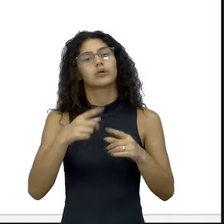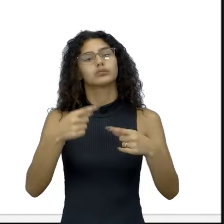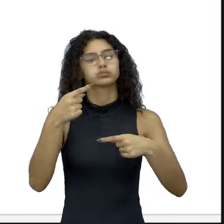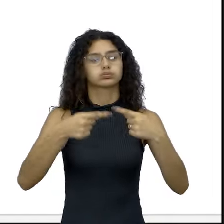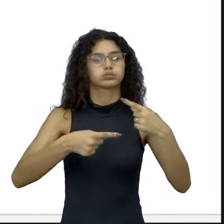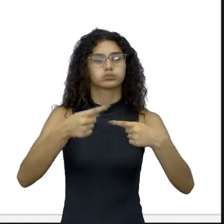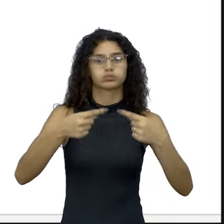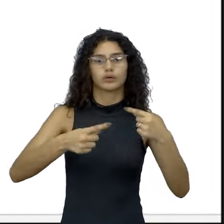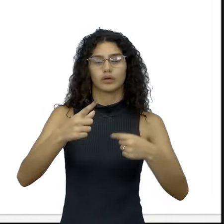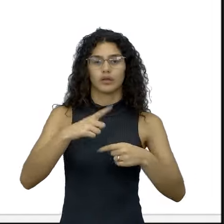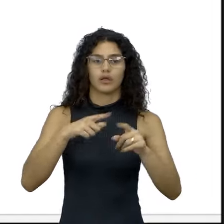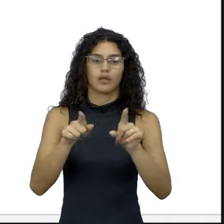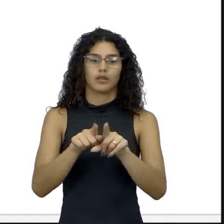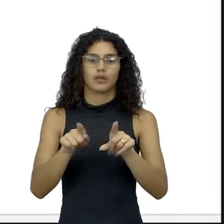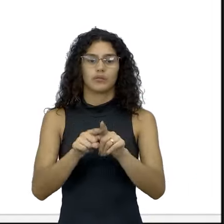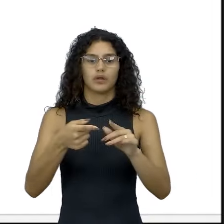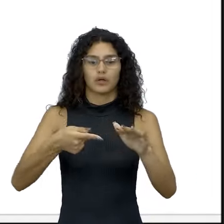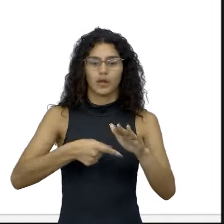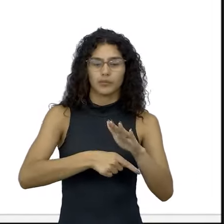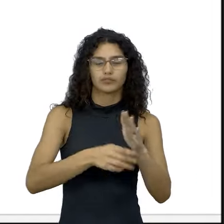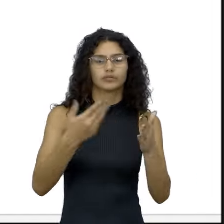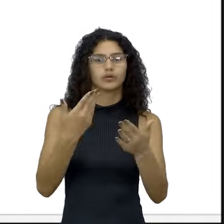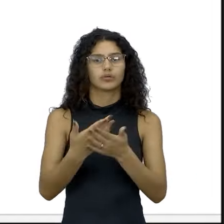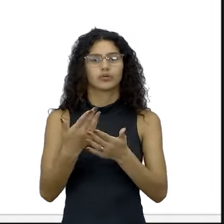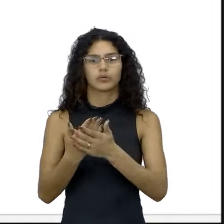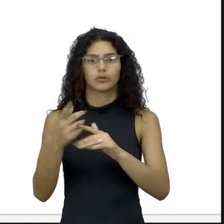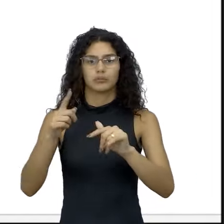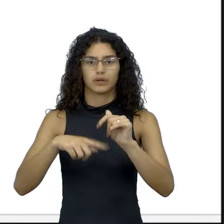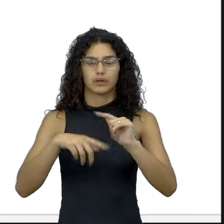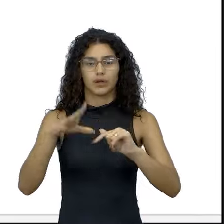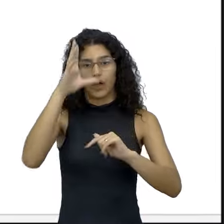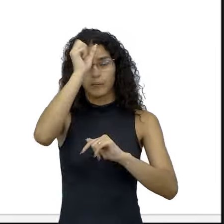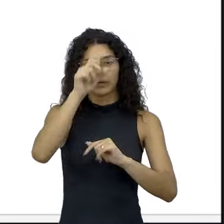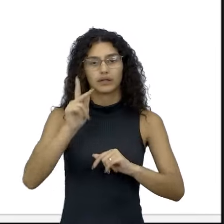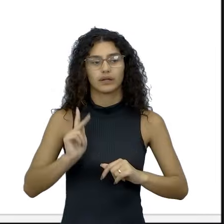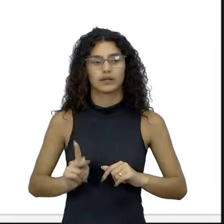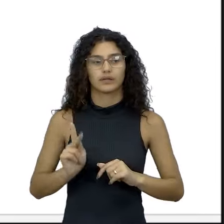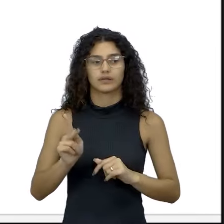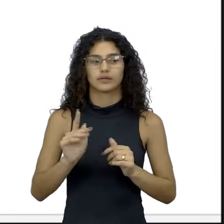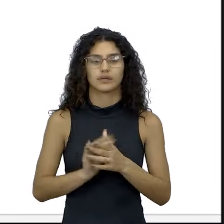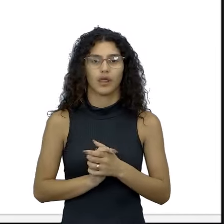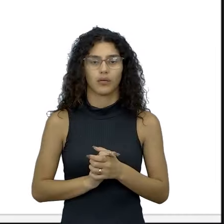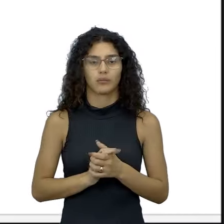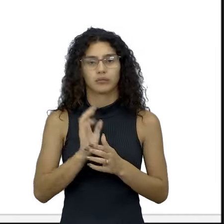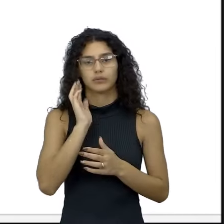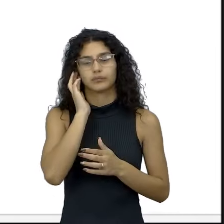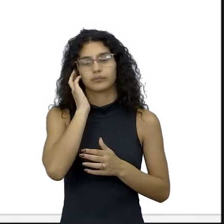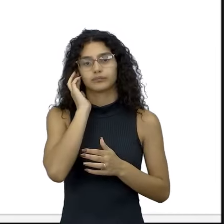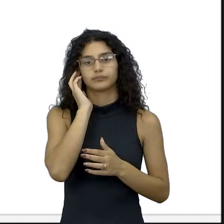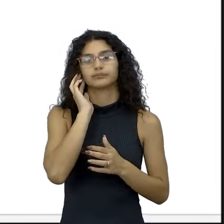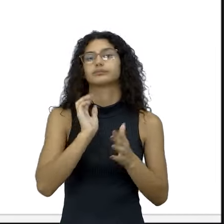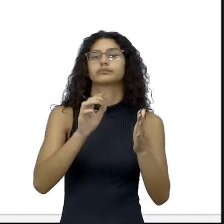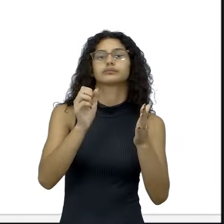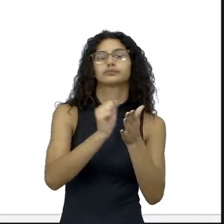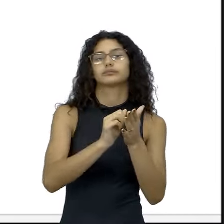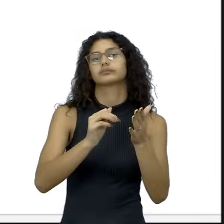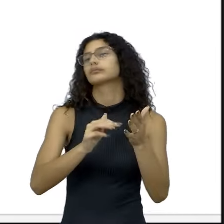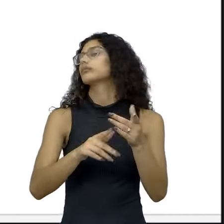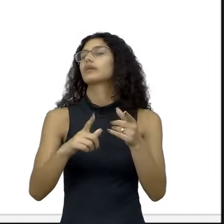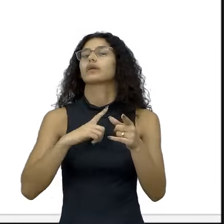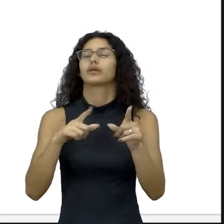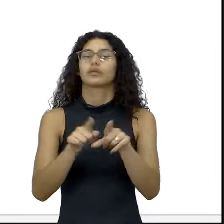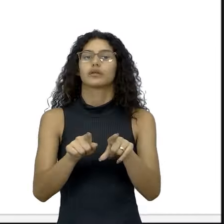dessa pauta e aprofundar o estudo do material Aprender Sempre, né, de modo a ancorar sua prática didática em pressupostos,